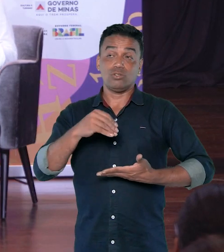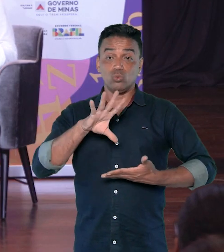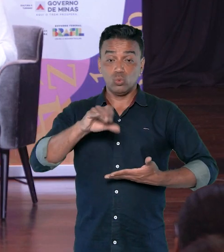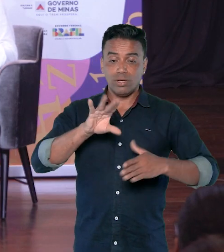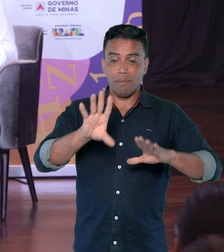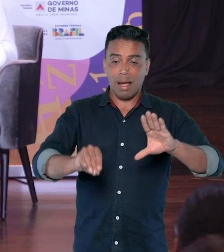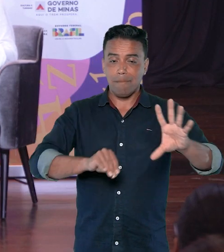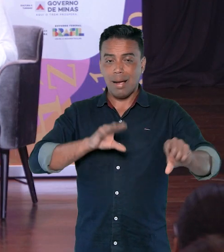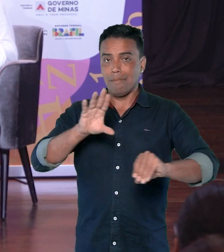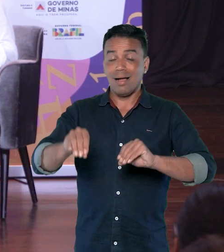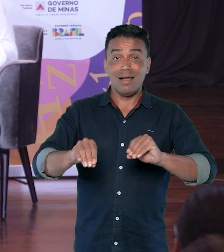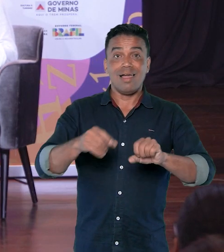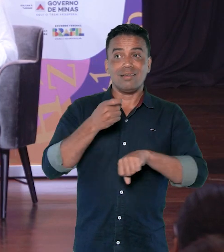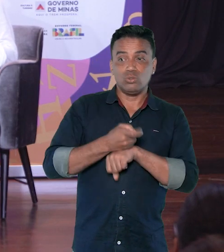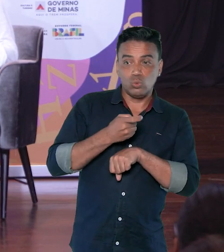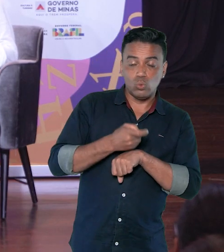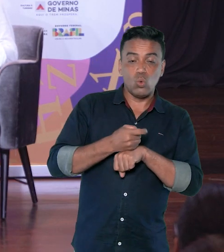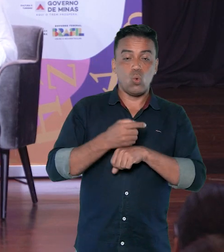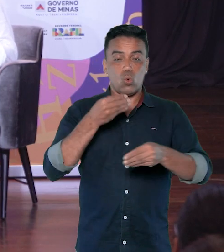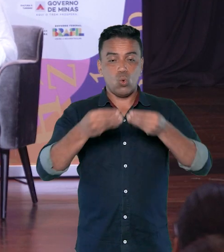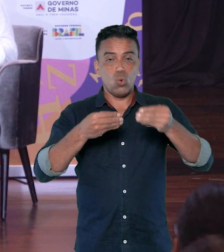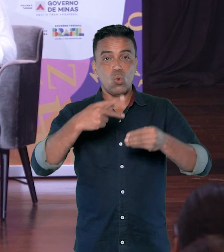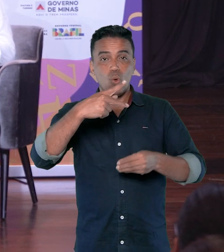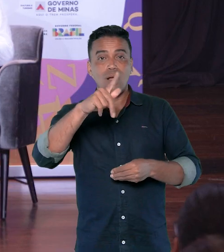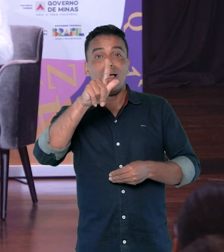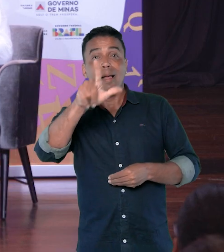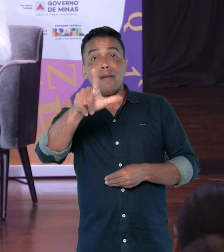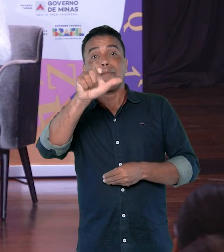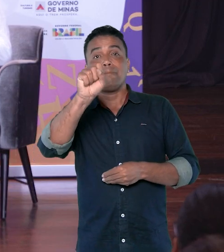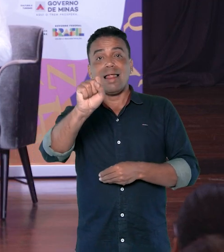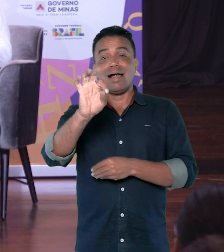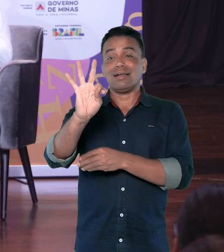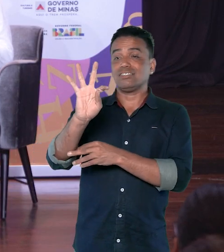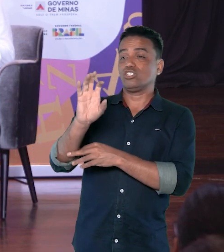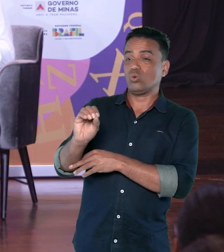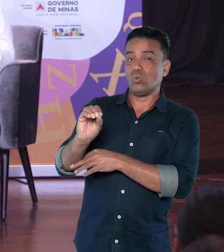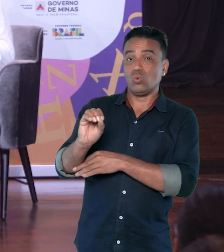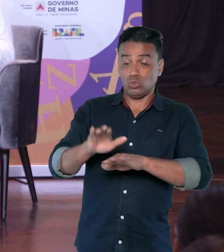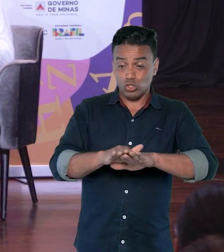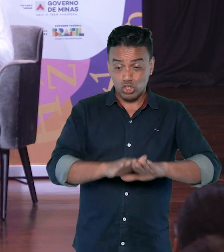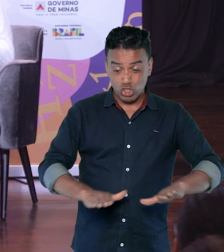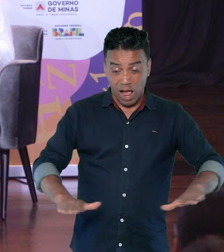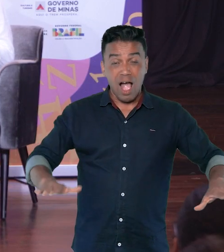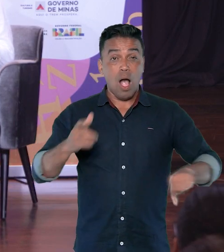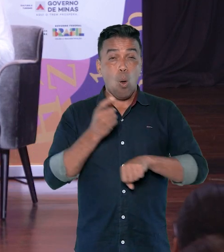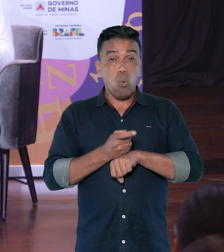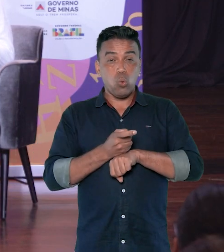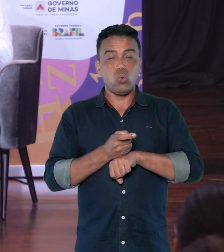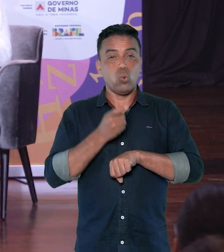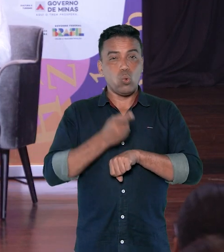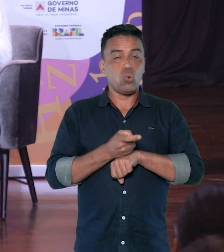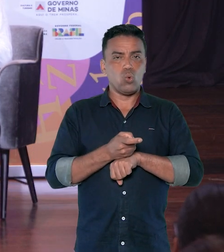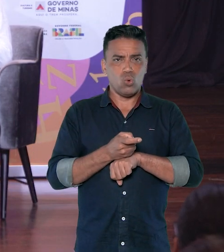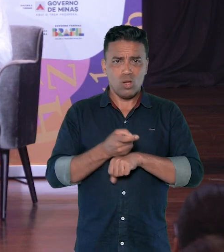toca é duro, é plástico, é o chão, né? E a comida não tem